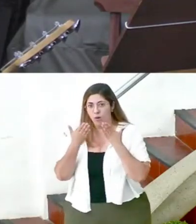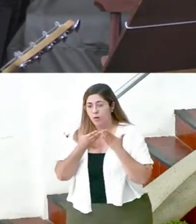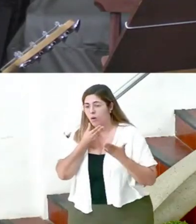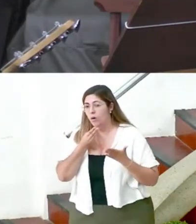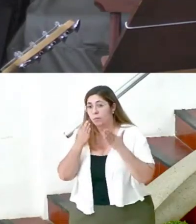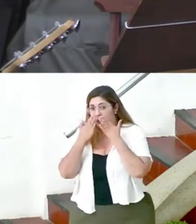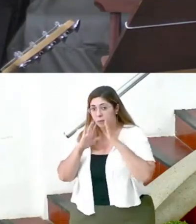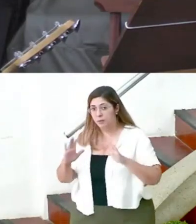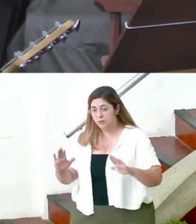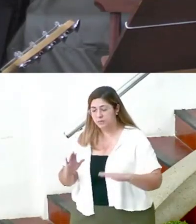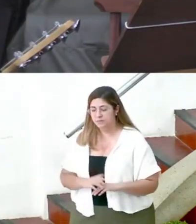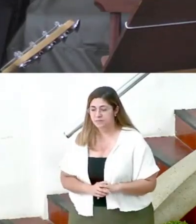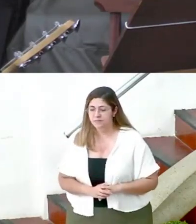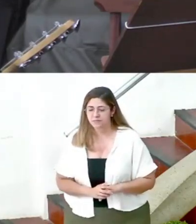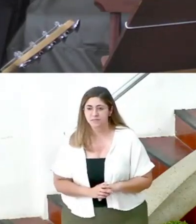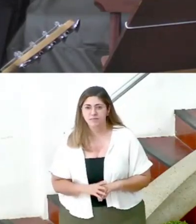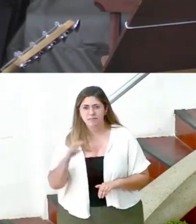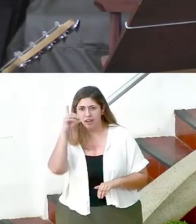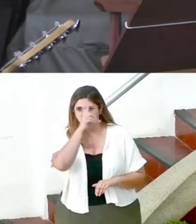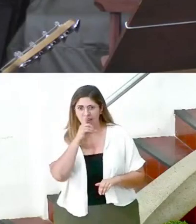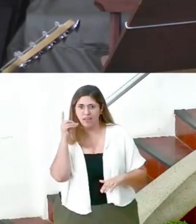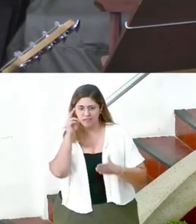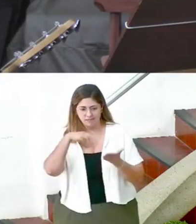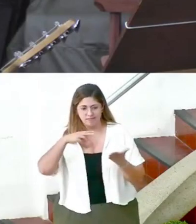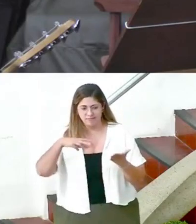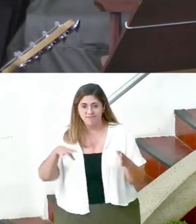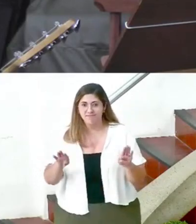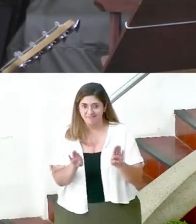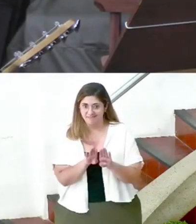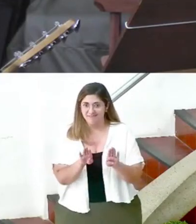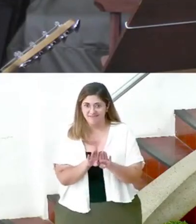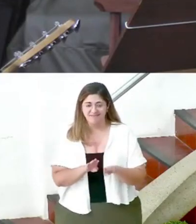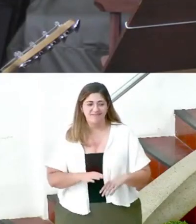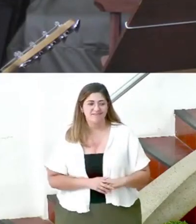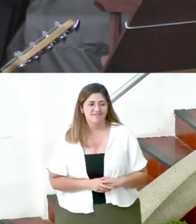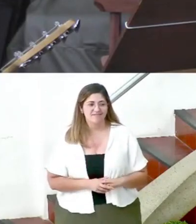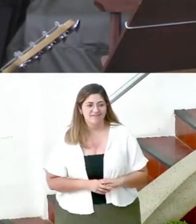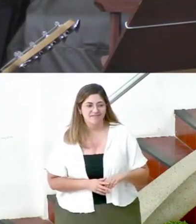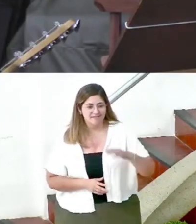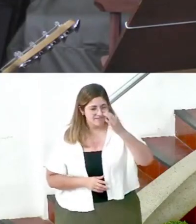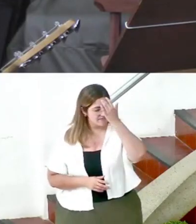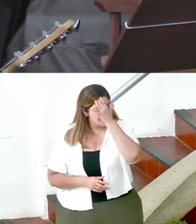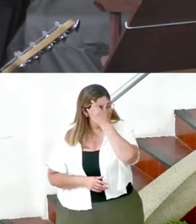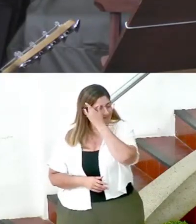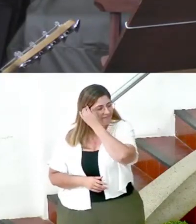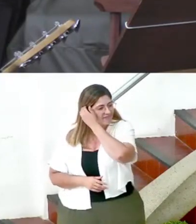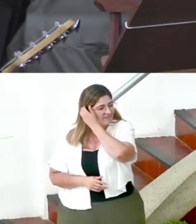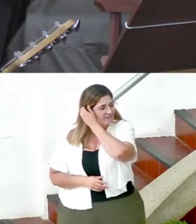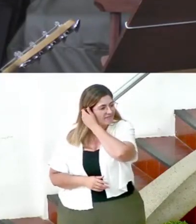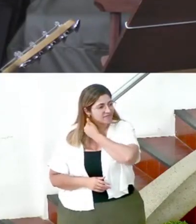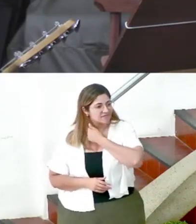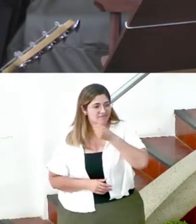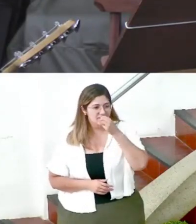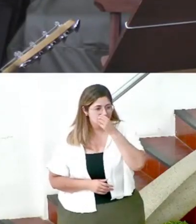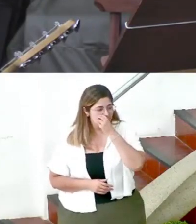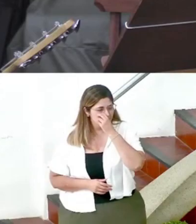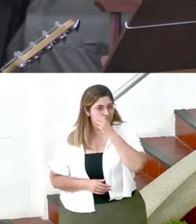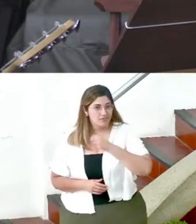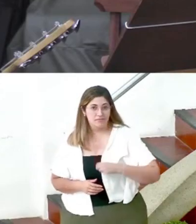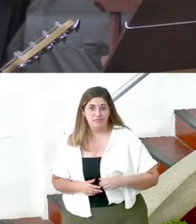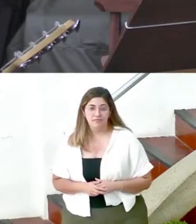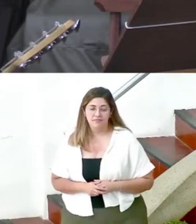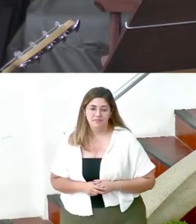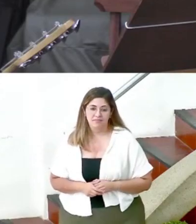É importante, hoje é domingo, dia de ler a Bíblia também. De repente você vai ver lá, puxa vida, como é que é a minha oração, hein?